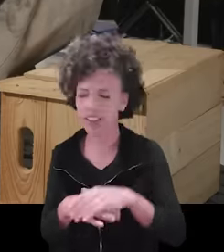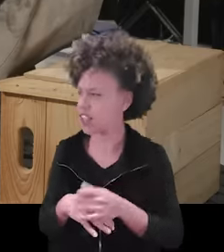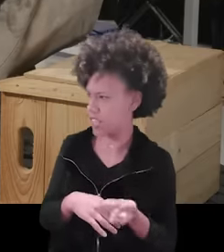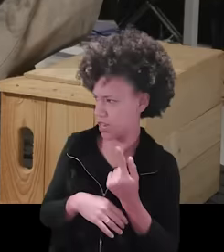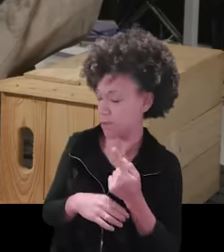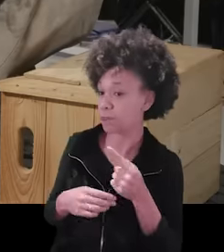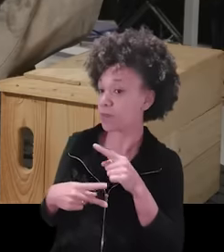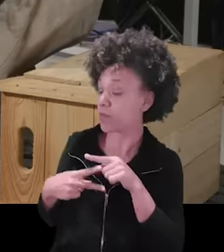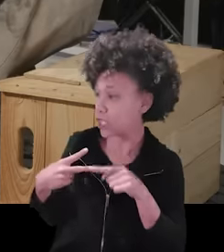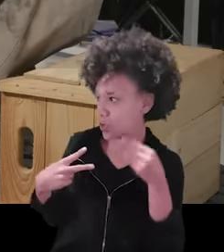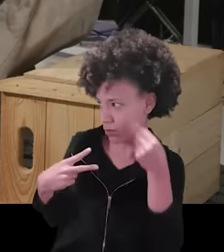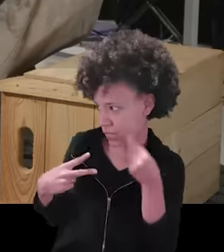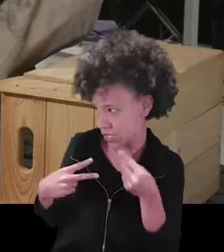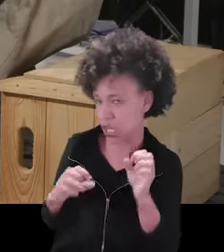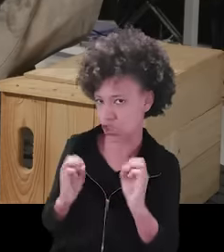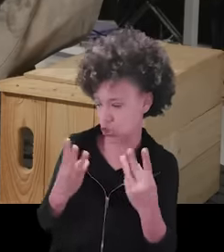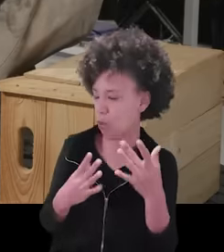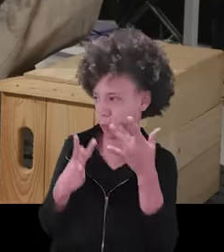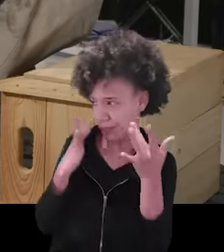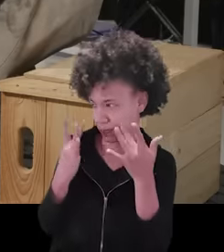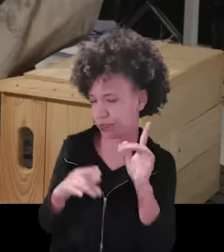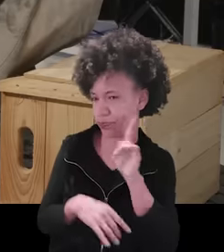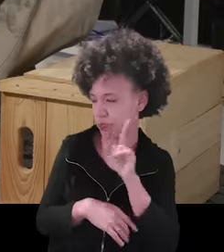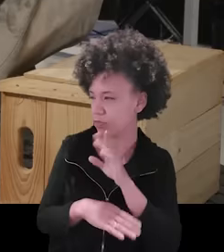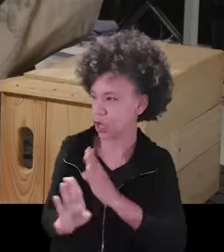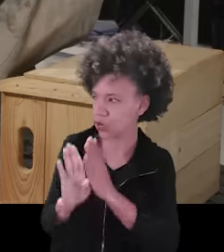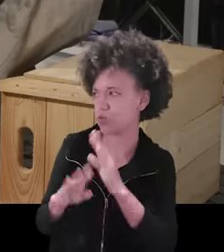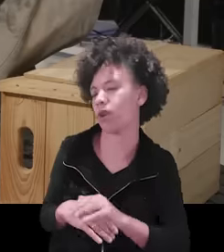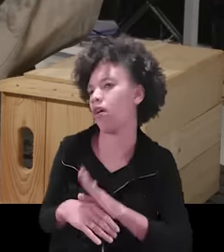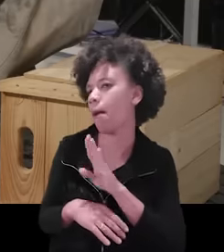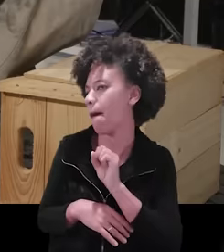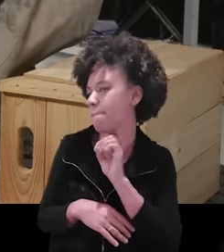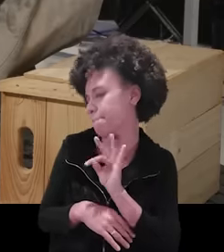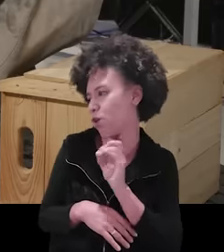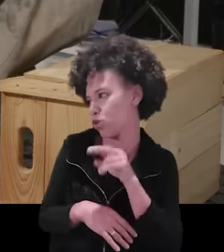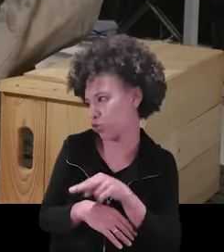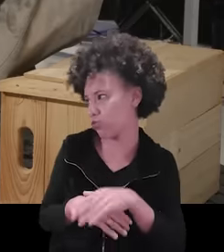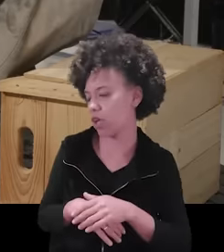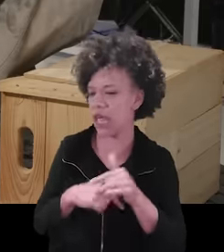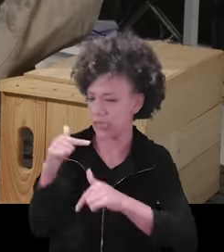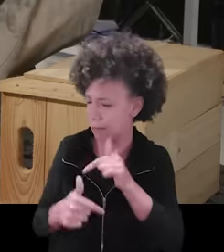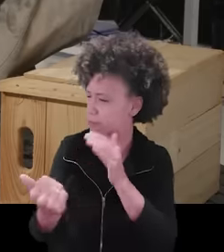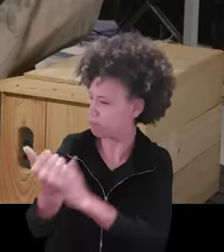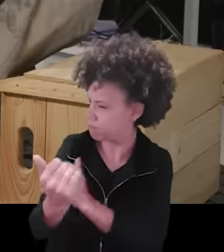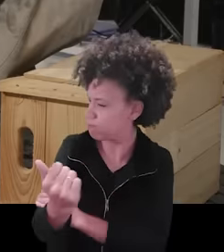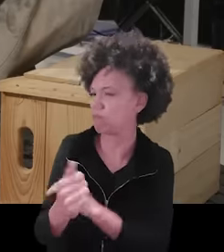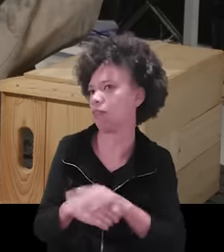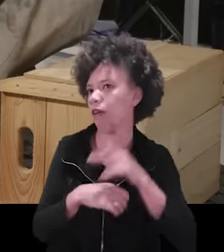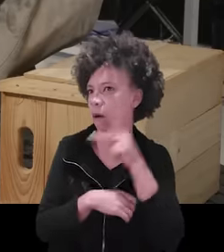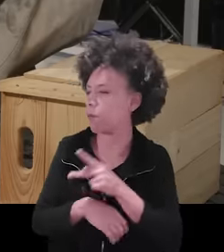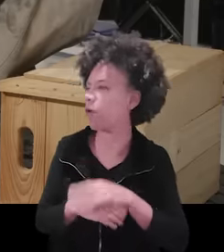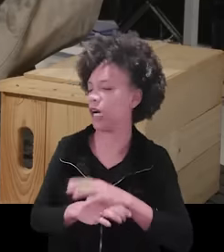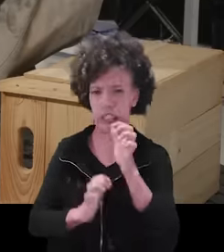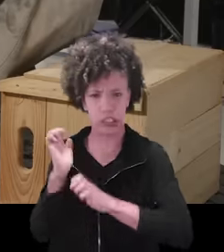estranho foi quando eu fui nas duas ocasiões fazer show lá a noite foi mais ocasiões eu descobri para o Boston por exemplo trabalho braçal uma galera